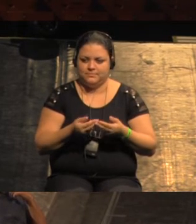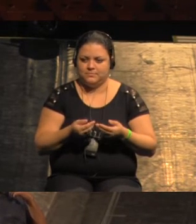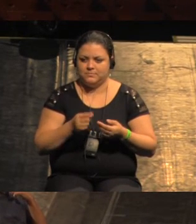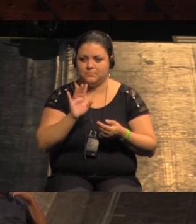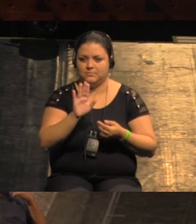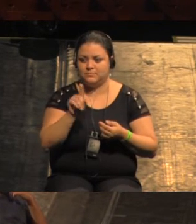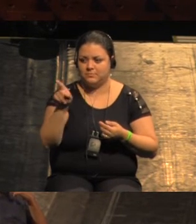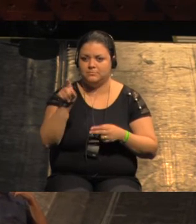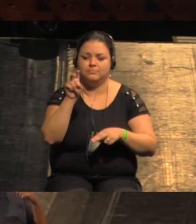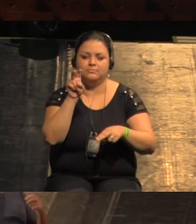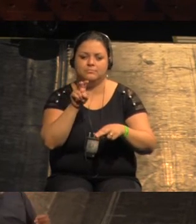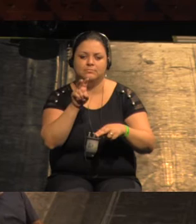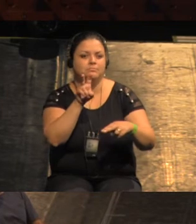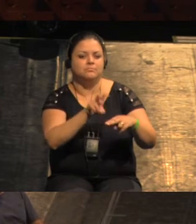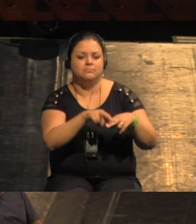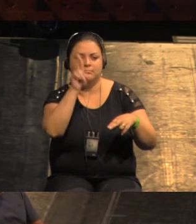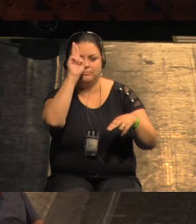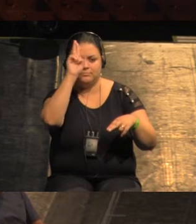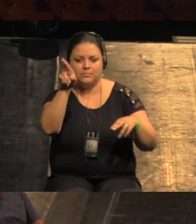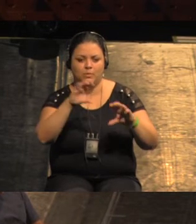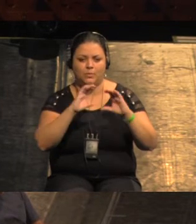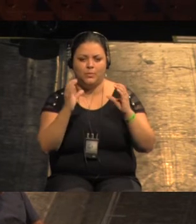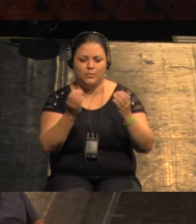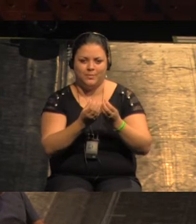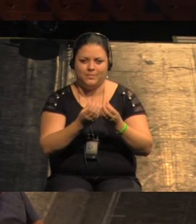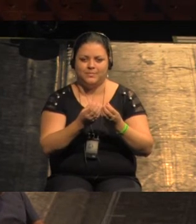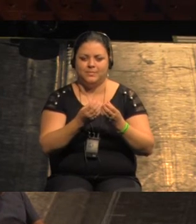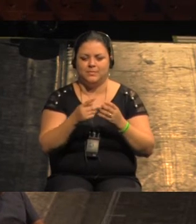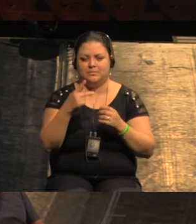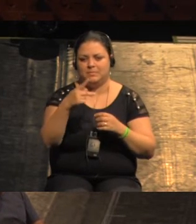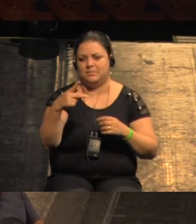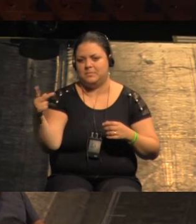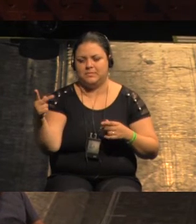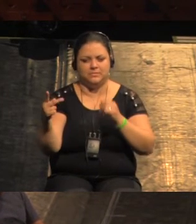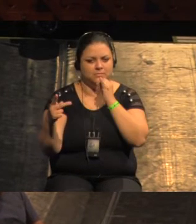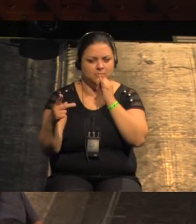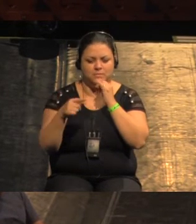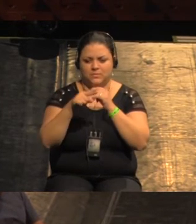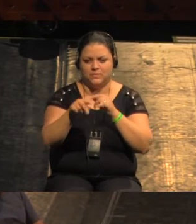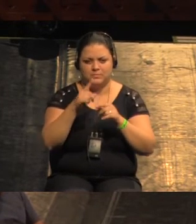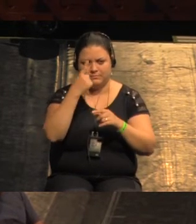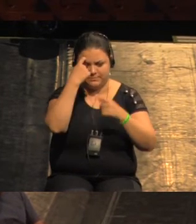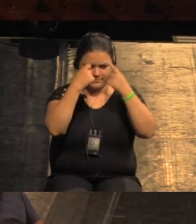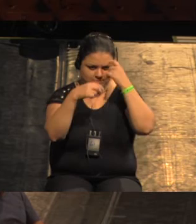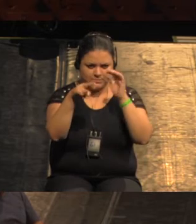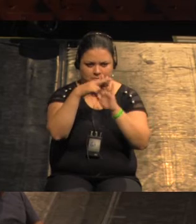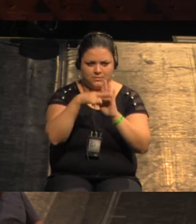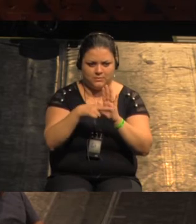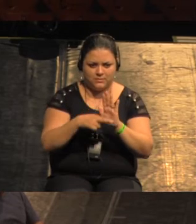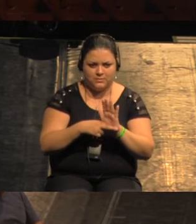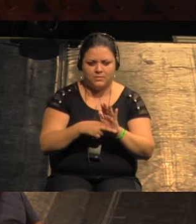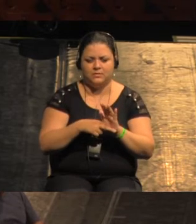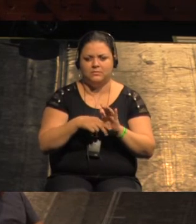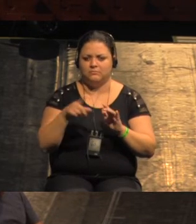Agora, se você está na cadeira lá do comitê gestor de PPPs e o cara que está fazendo as regras dos